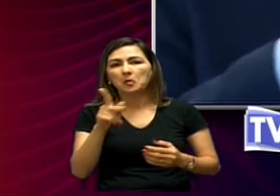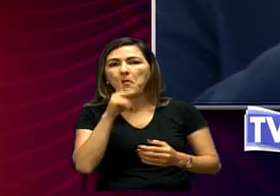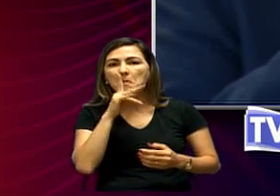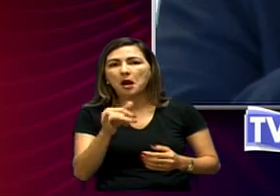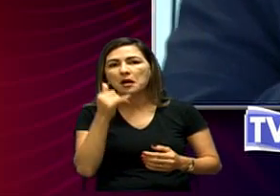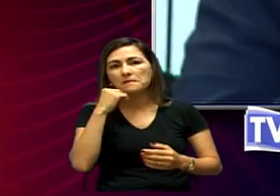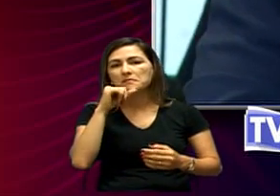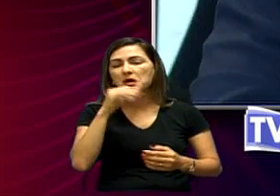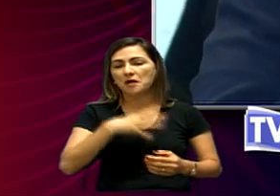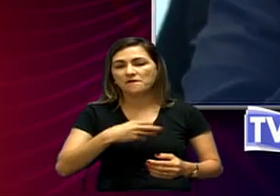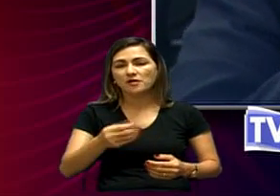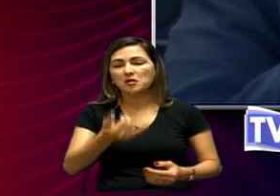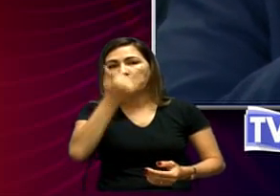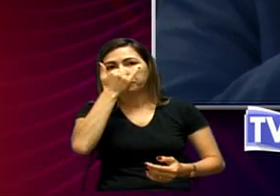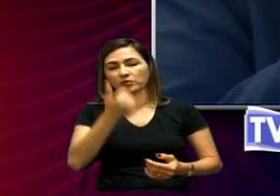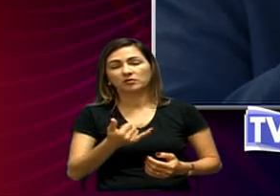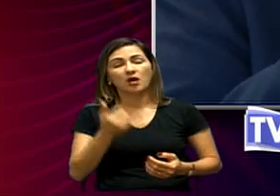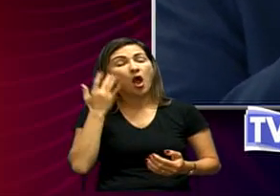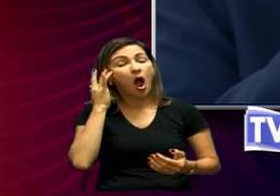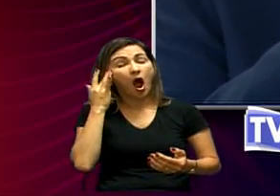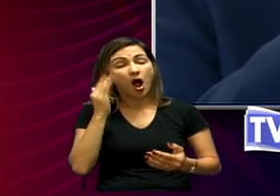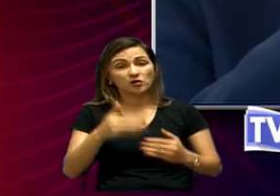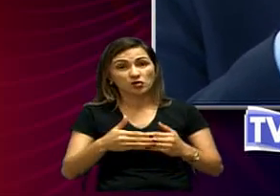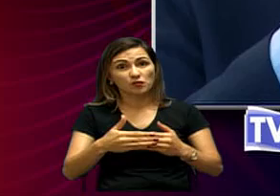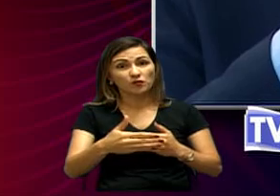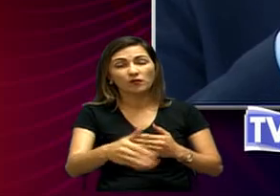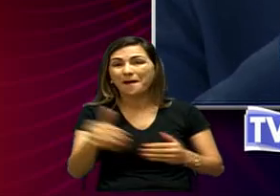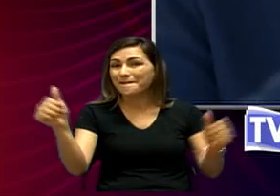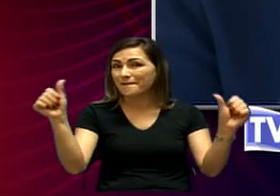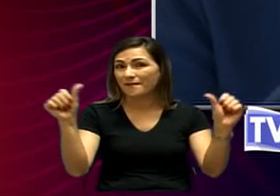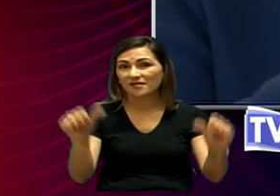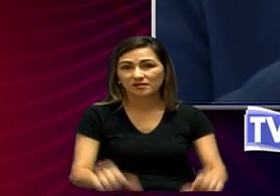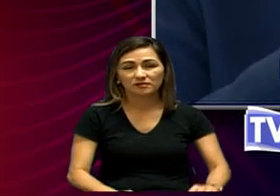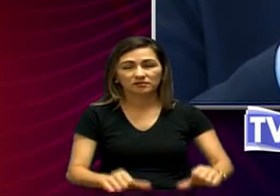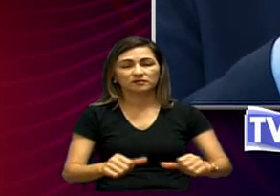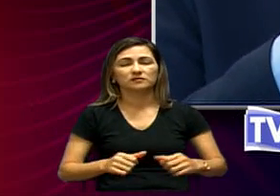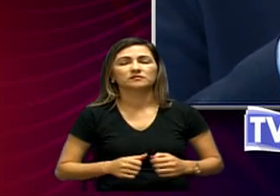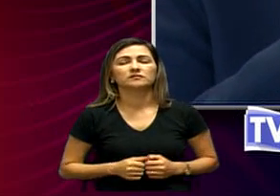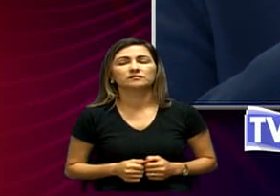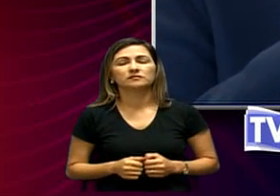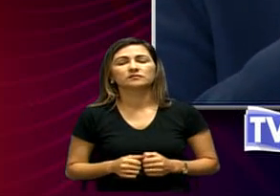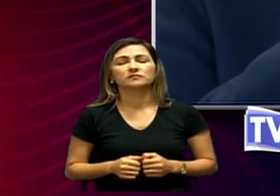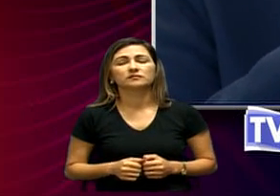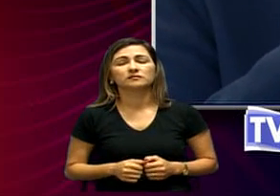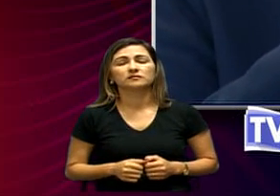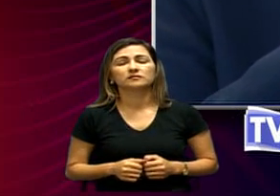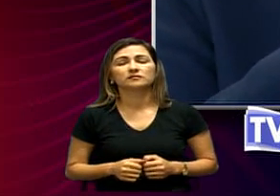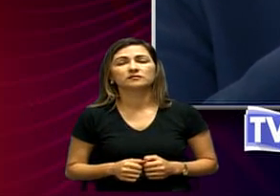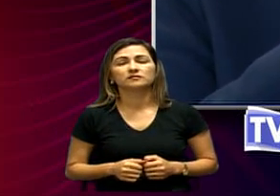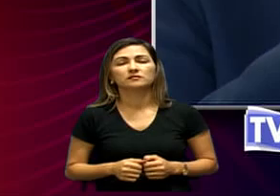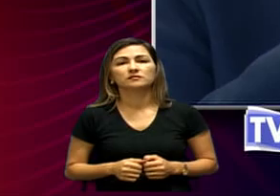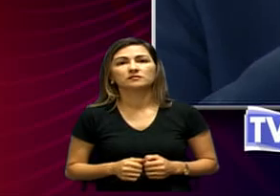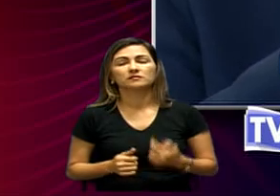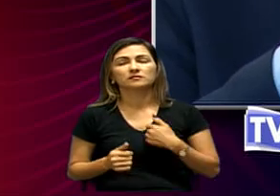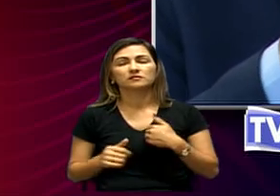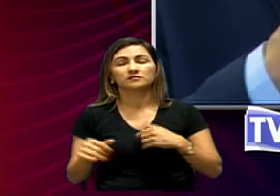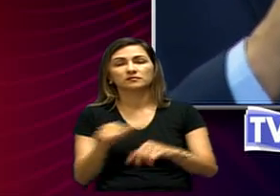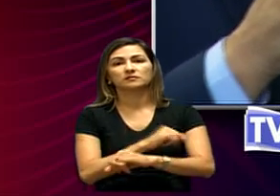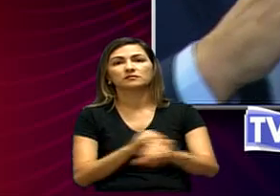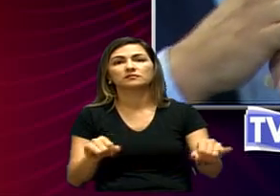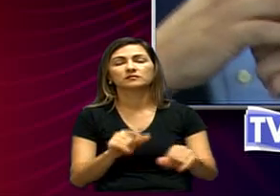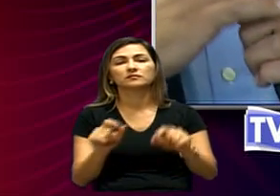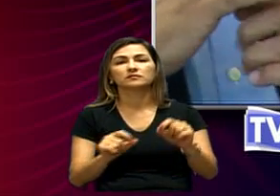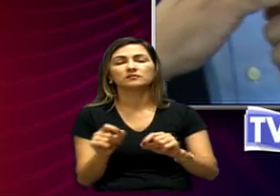teoricamente, esse número vai ser ultrapassado e muito. Mas o que eu quero dizer, vereador, é que enquanto estava de secretário